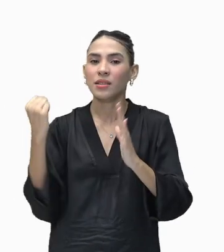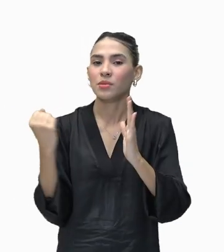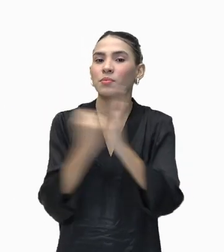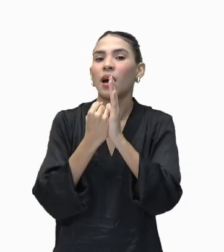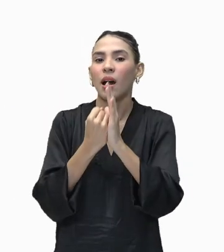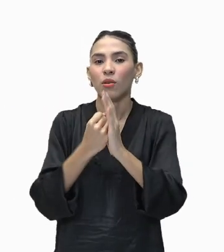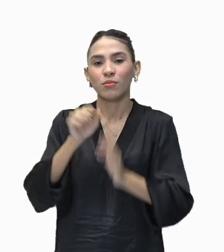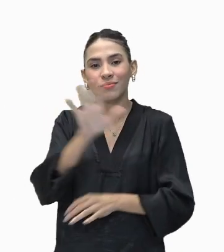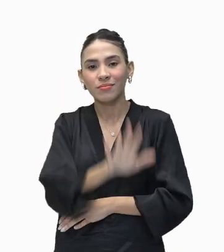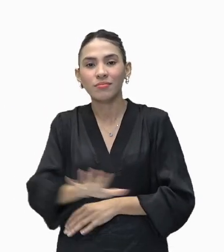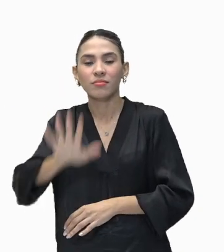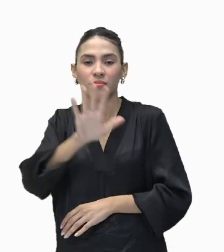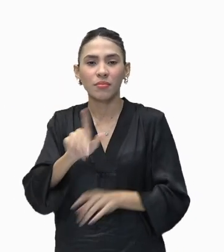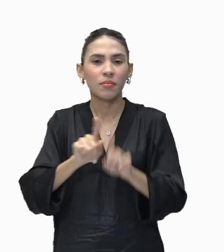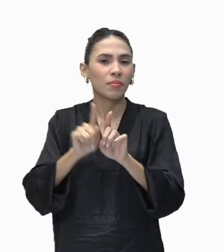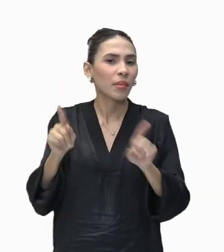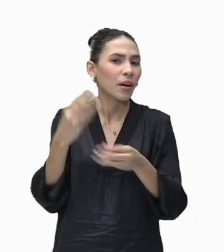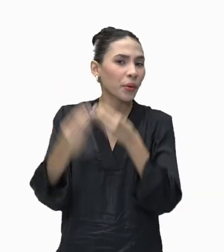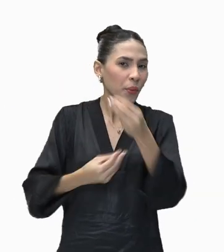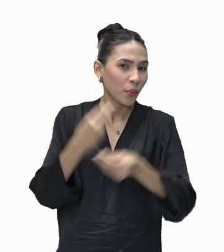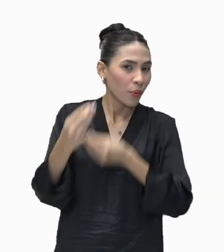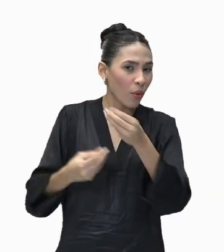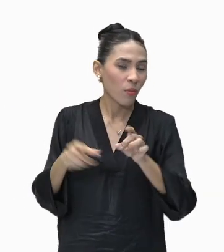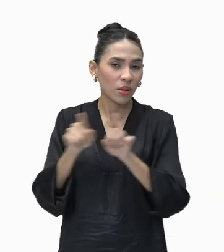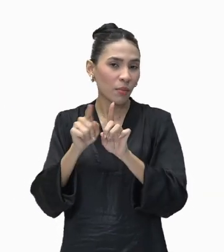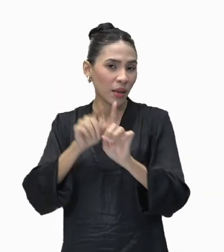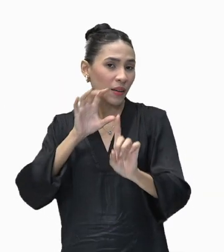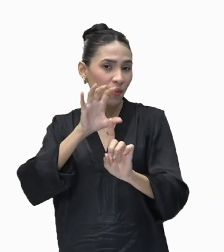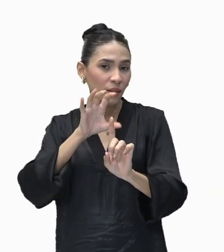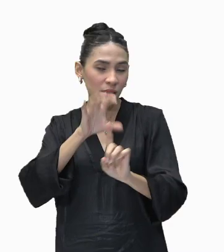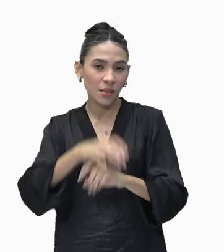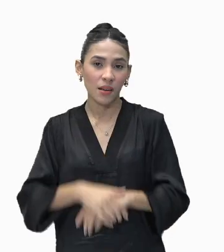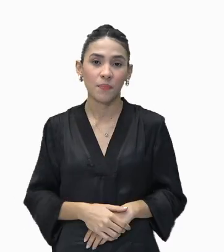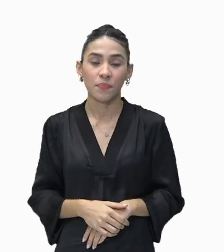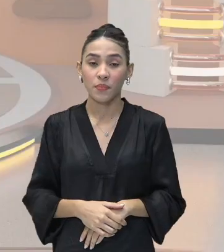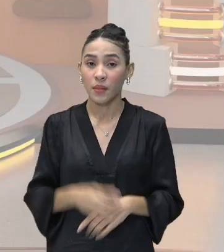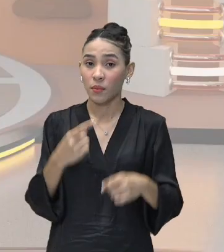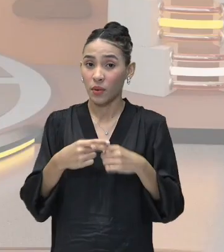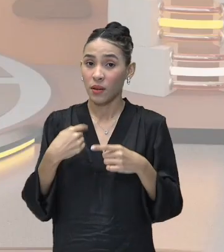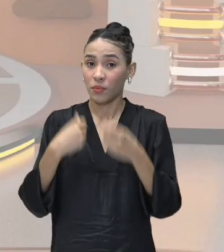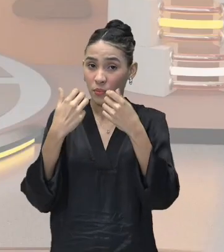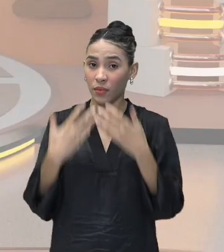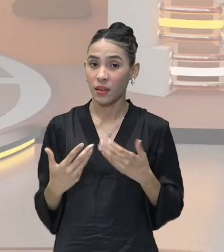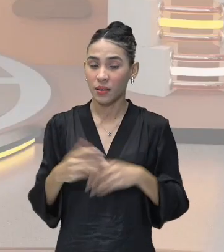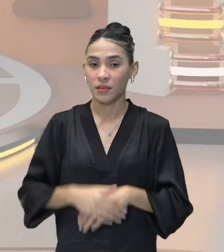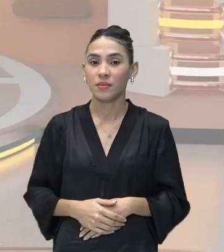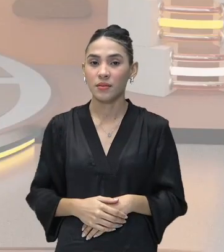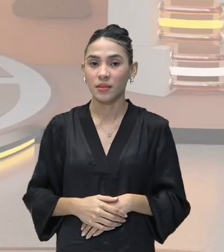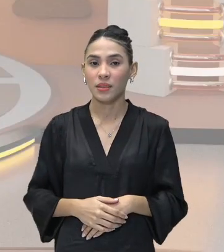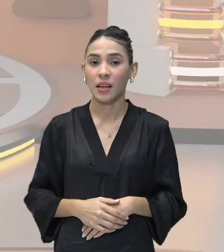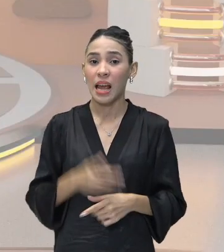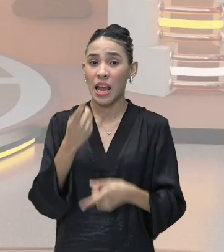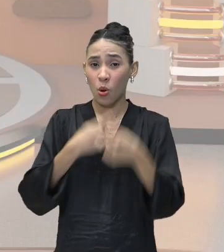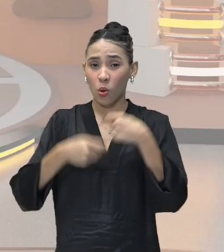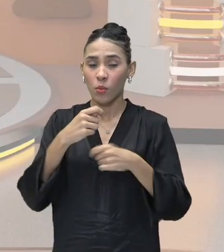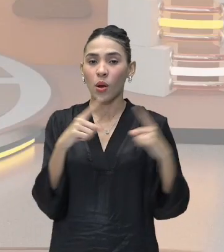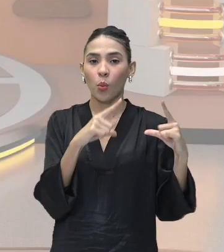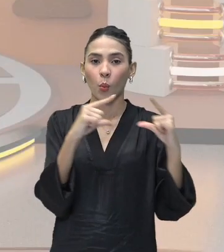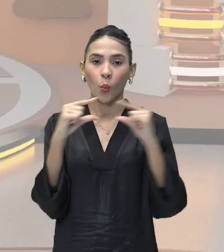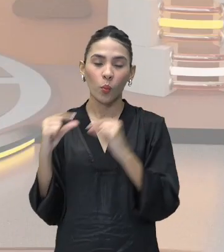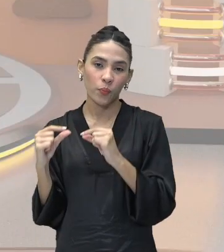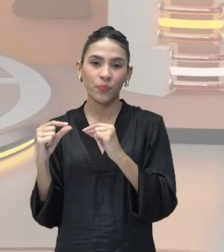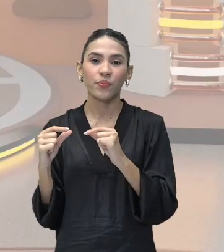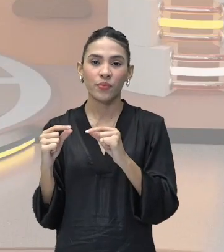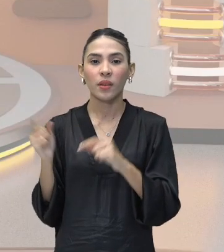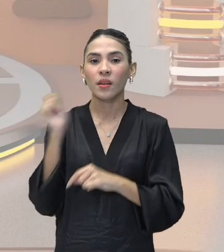global. Ok? Mas como é que eles vão entrar também nessas questões? Porque, como eu disse, a quebra da economia dos Estados